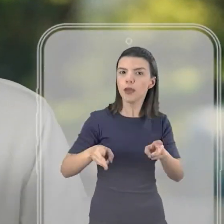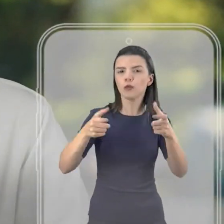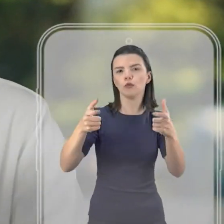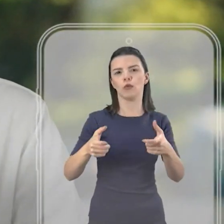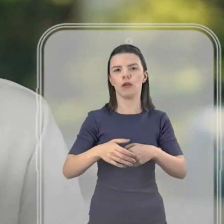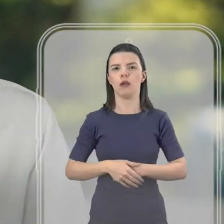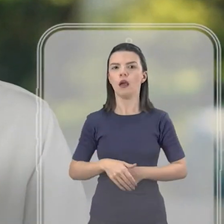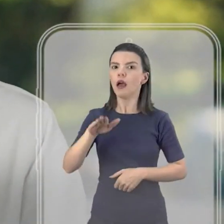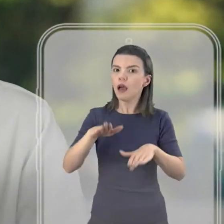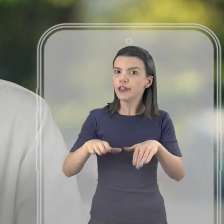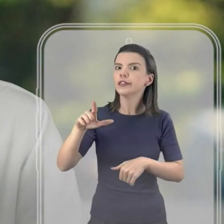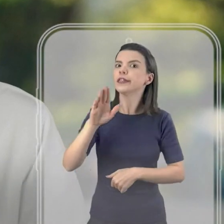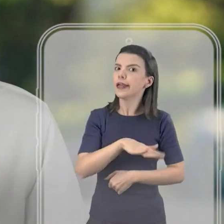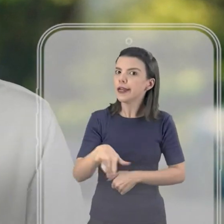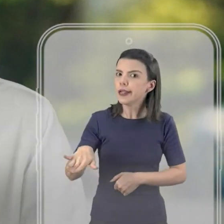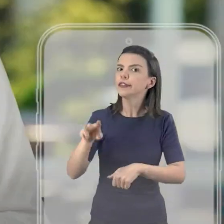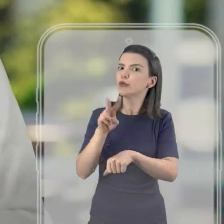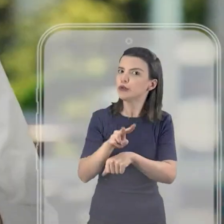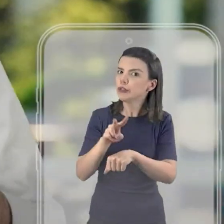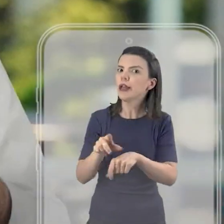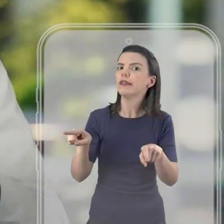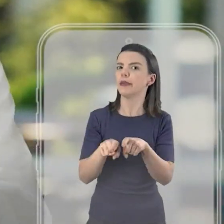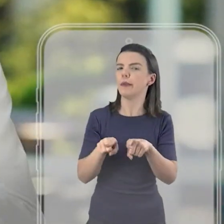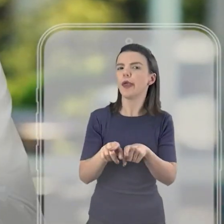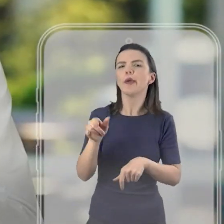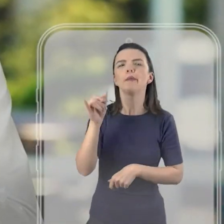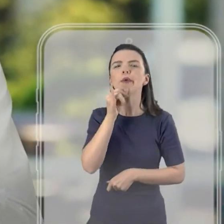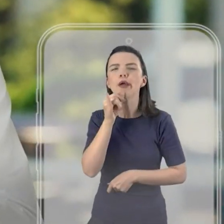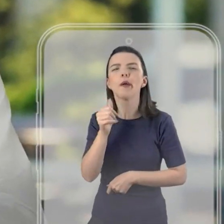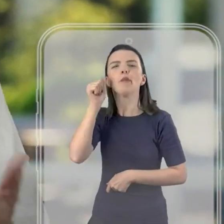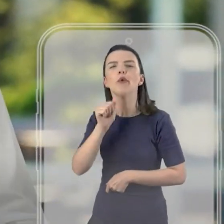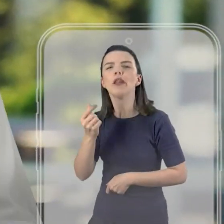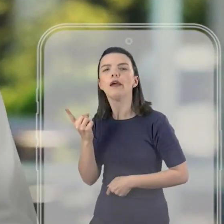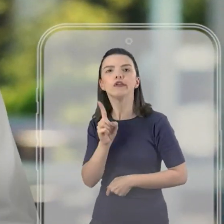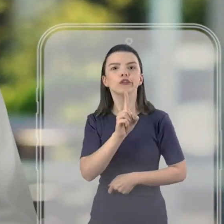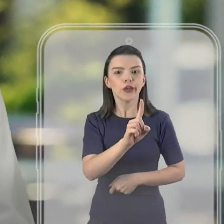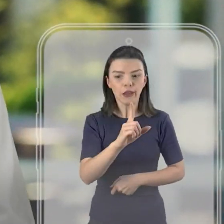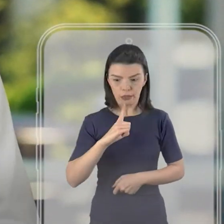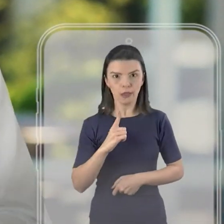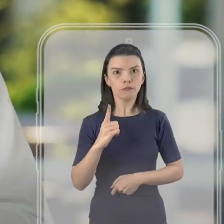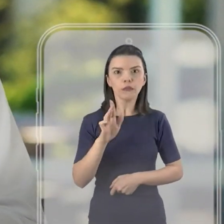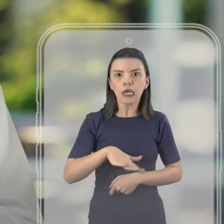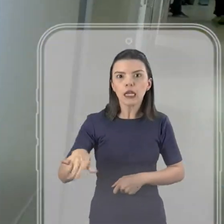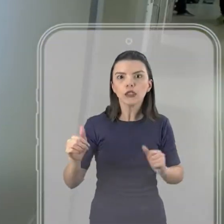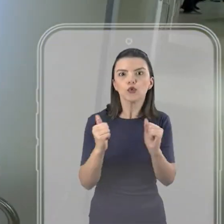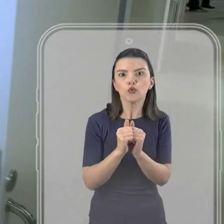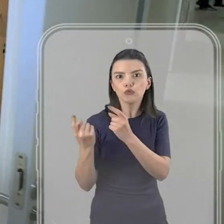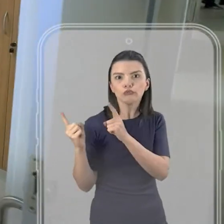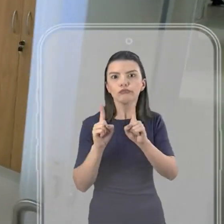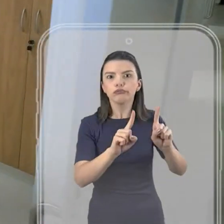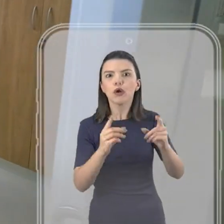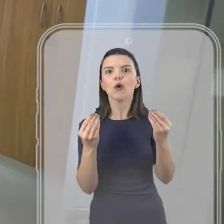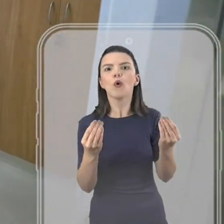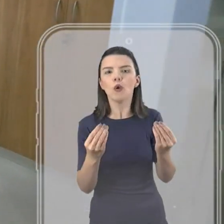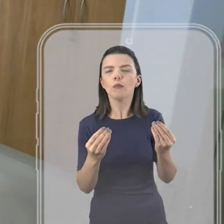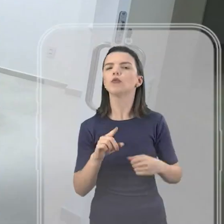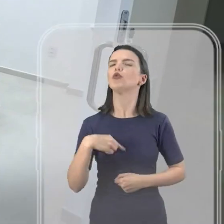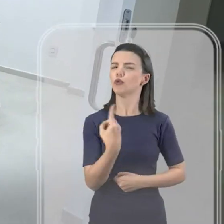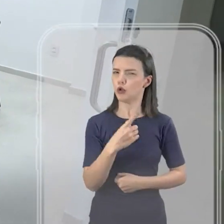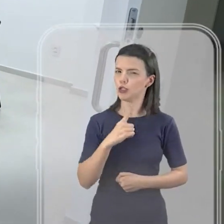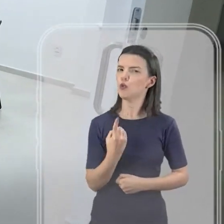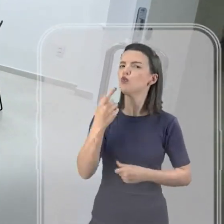vezes tem filhos envolvidos, tem as crianças envolvidas. E a mulher chega no atendimento com uma criança, duas, três. Nós temos, inclusive, lá